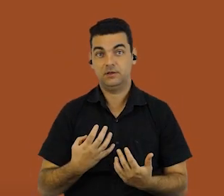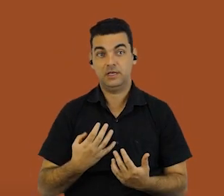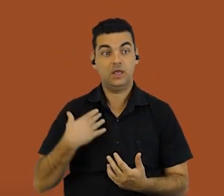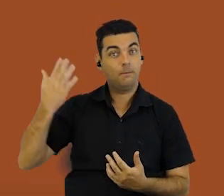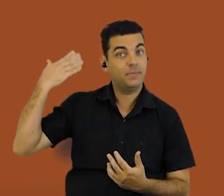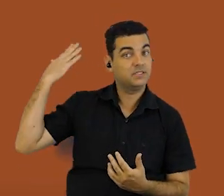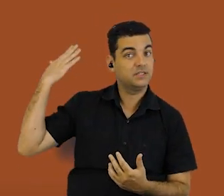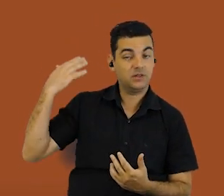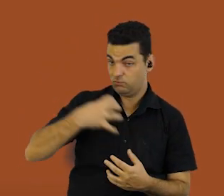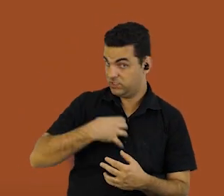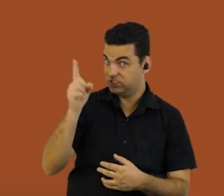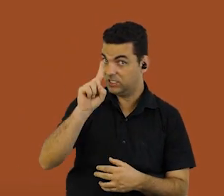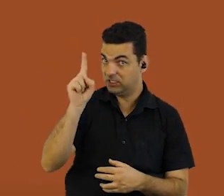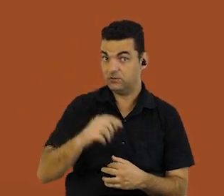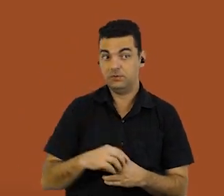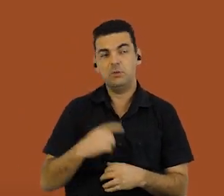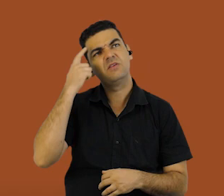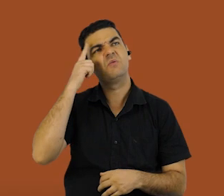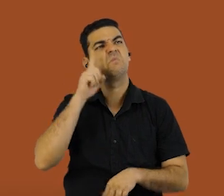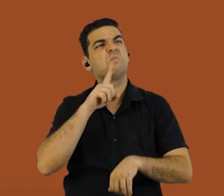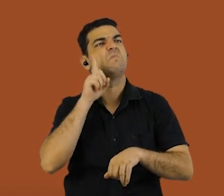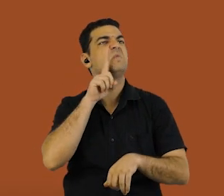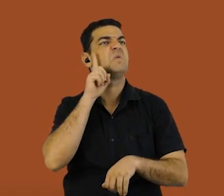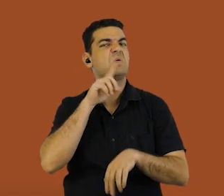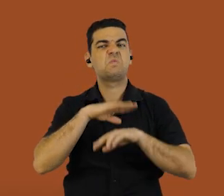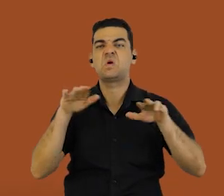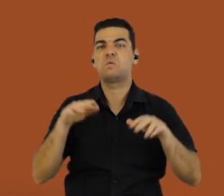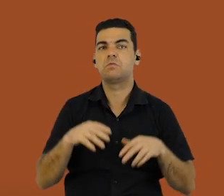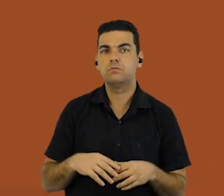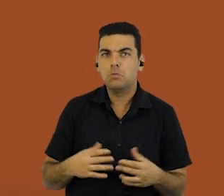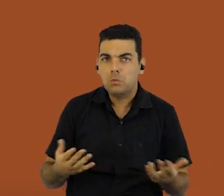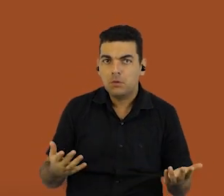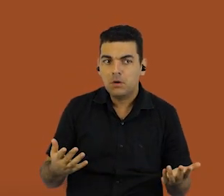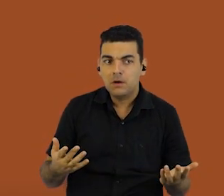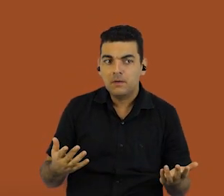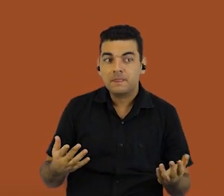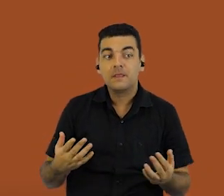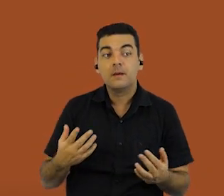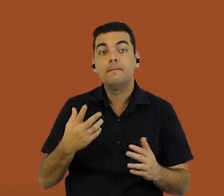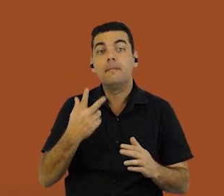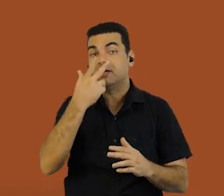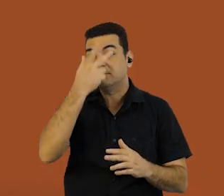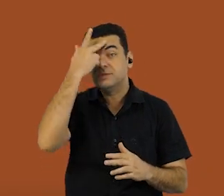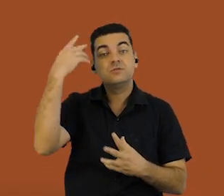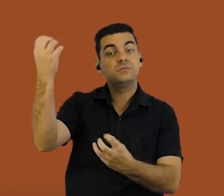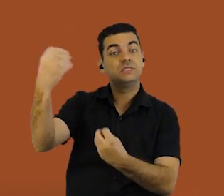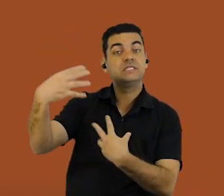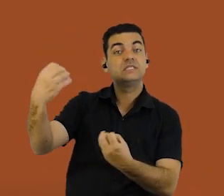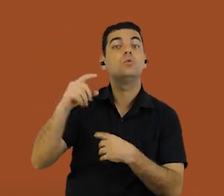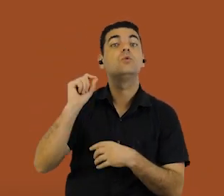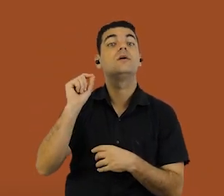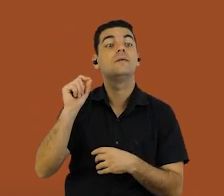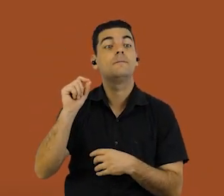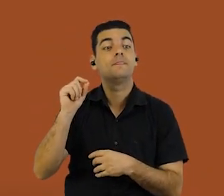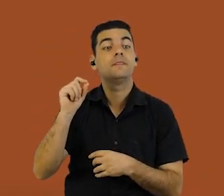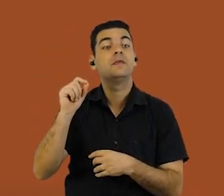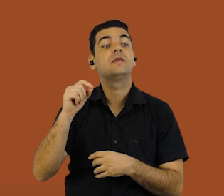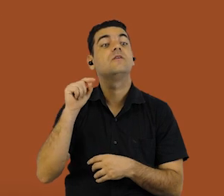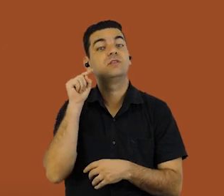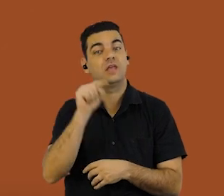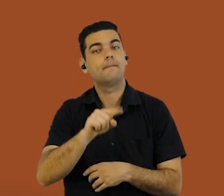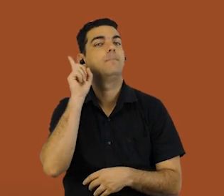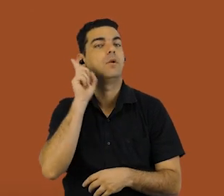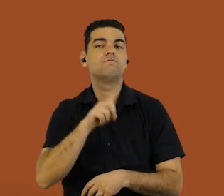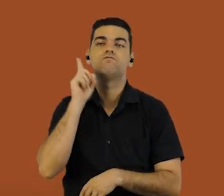negro. Eu era moreninho. Eu cresci, fui educado na condição reafirmada continuamente